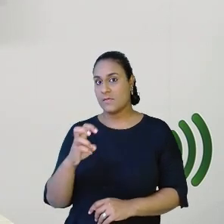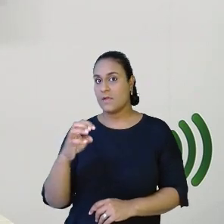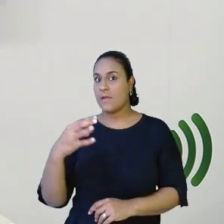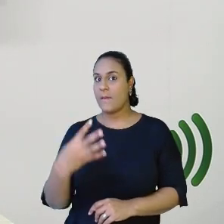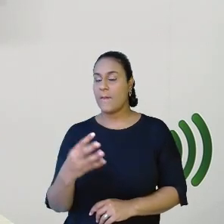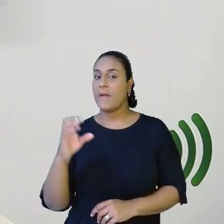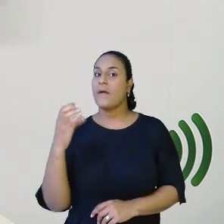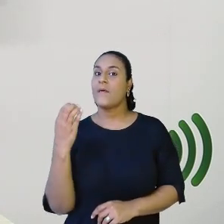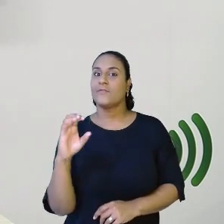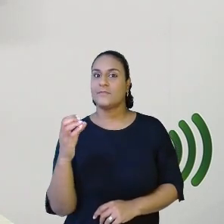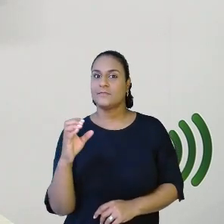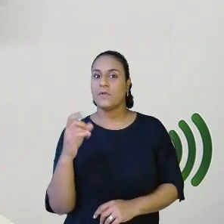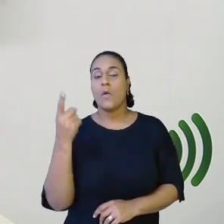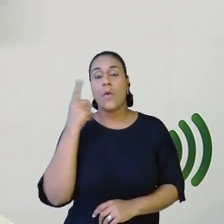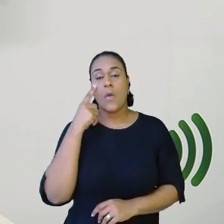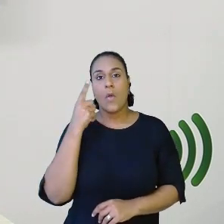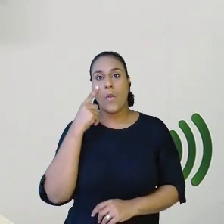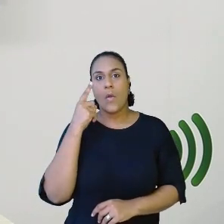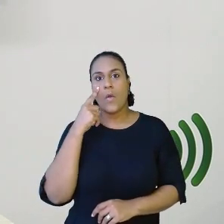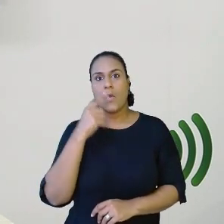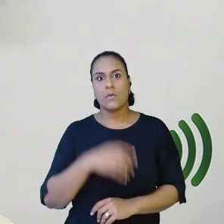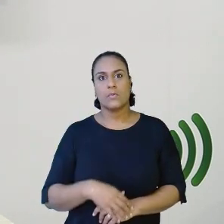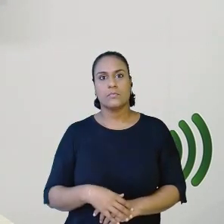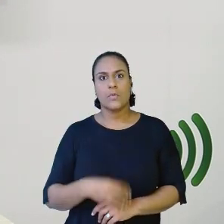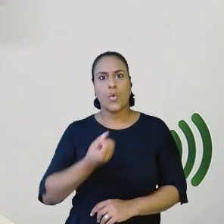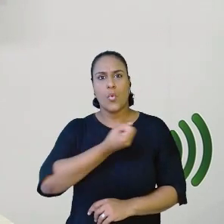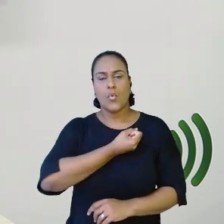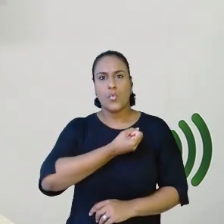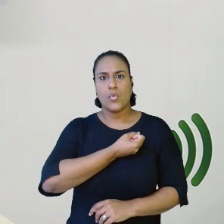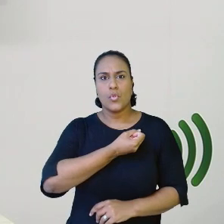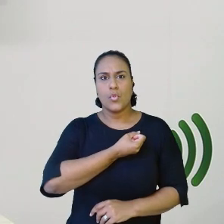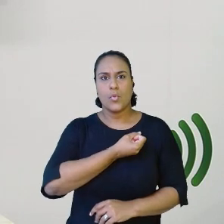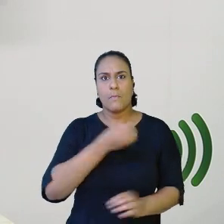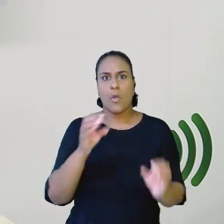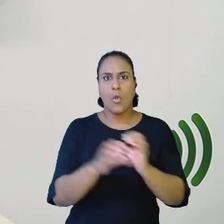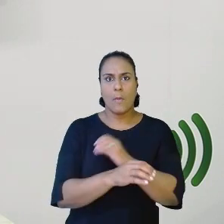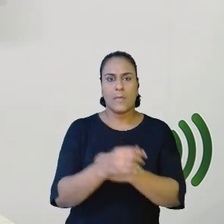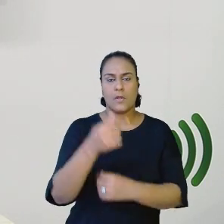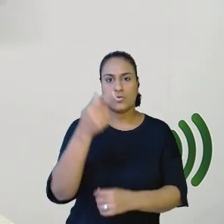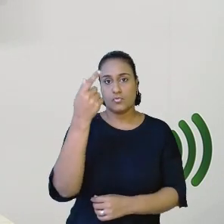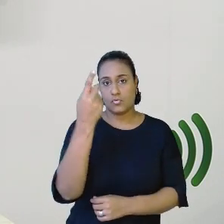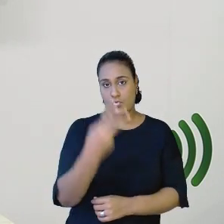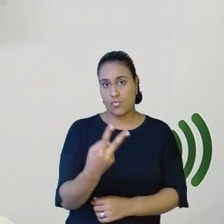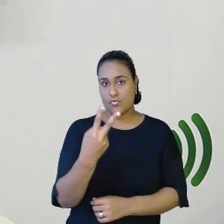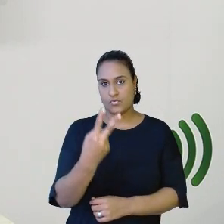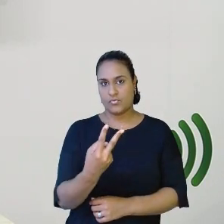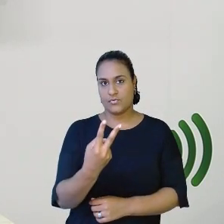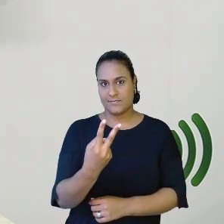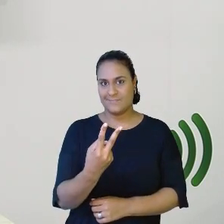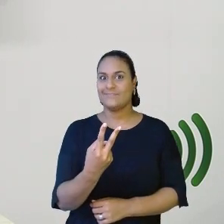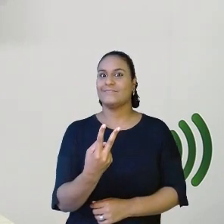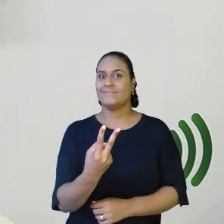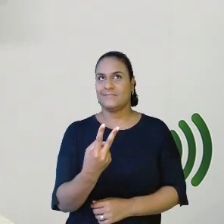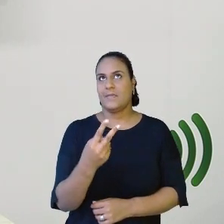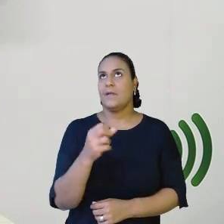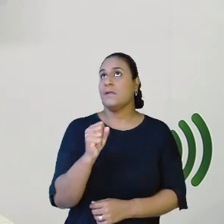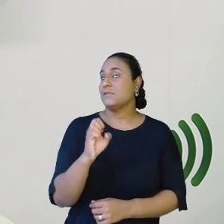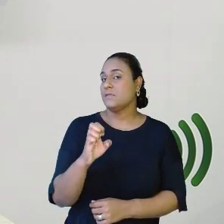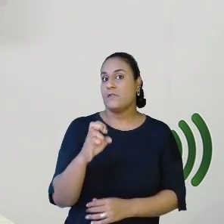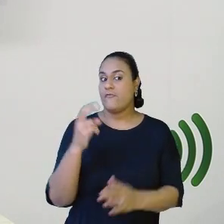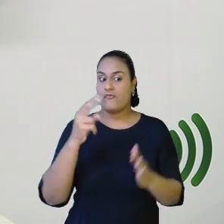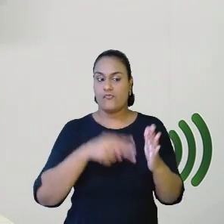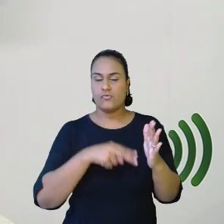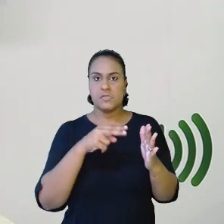2,54. Olha só, a parte inteira aí é 2, então seriam 2 inteiros, se eu não fosse